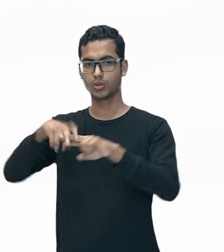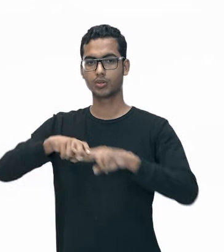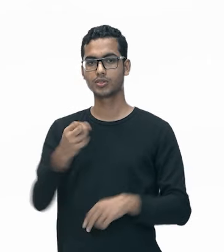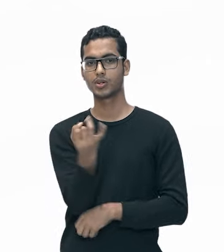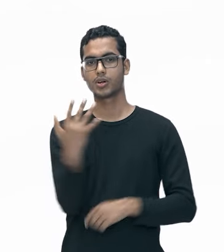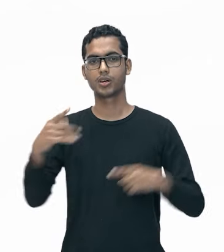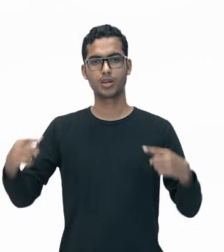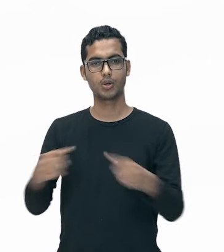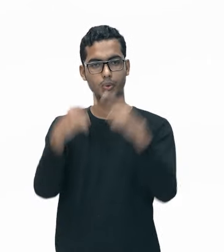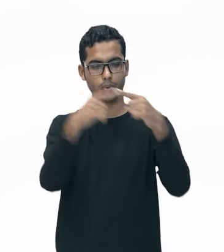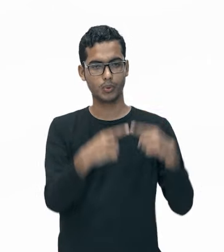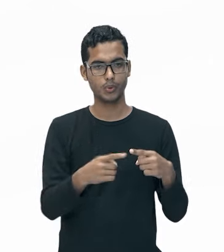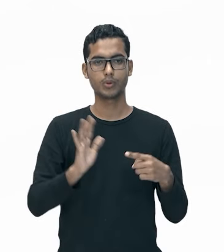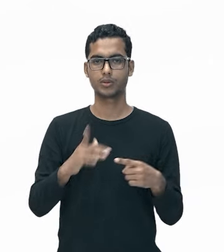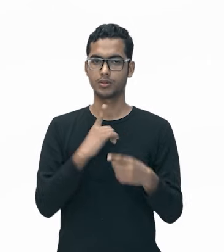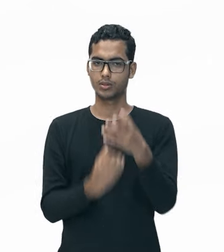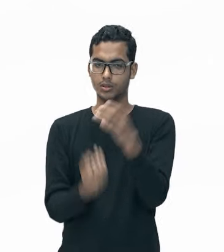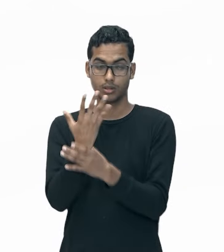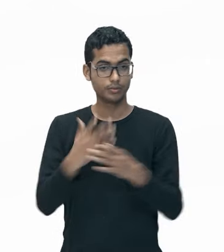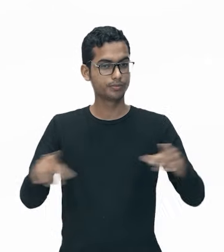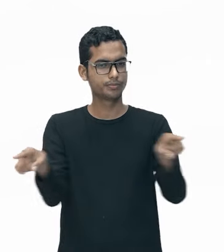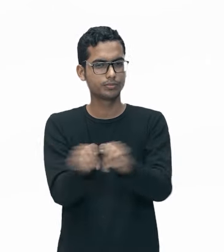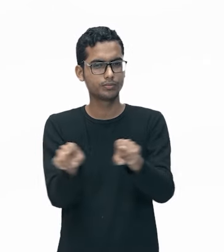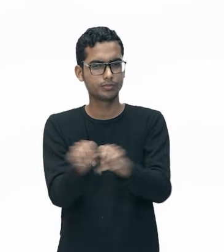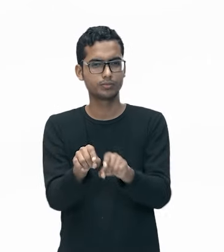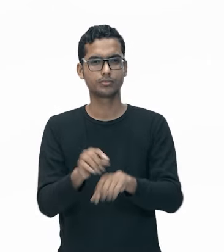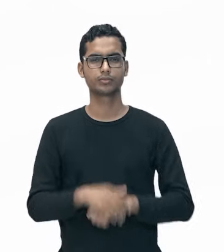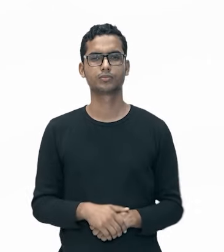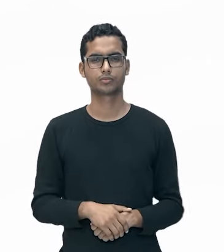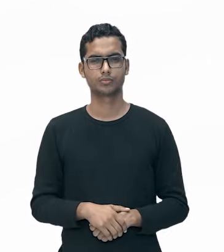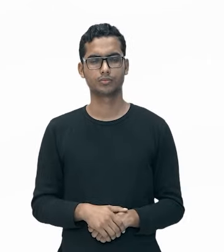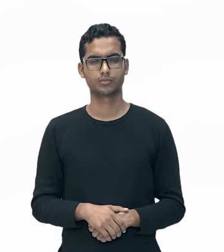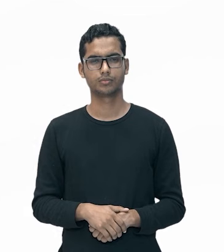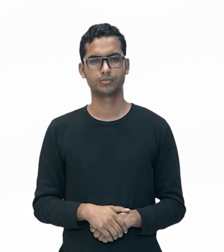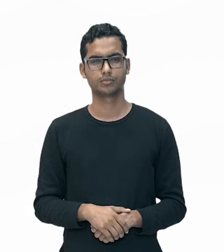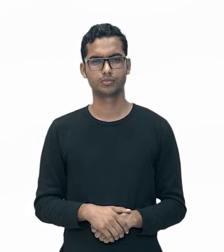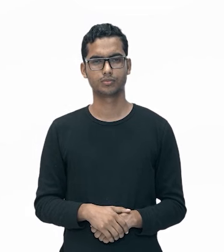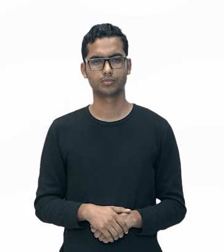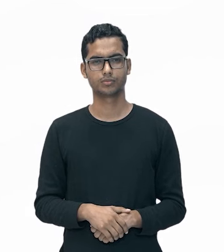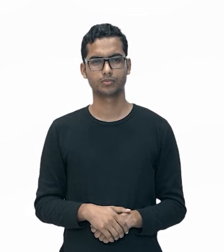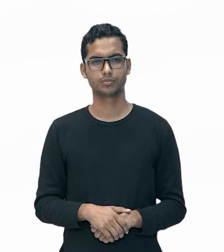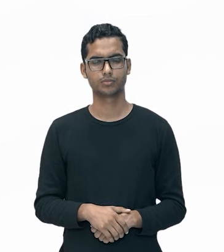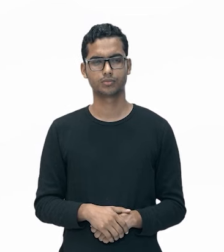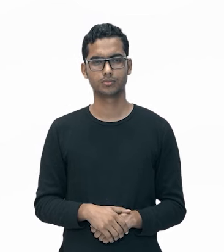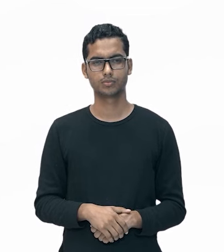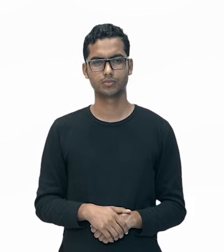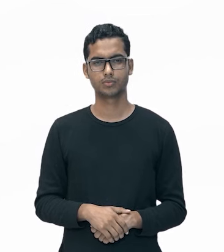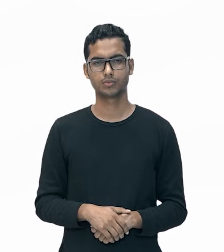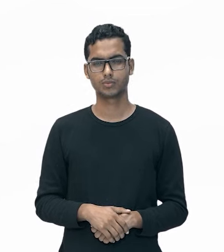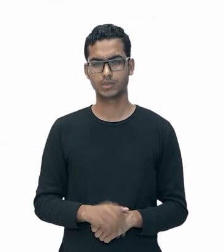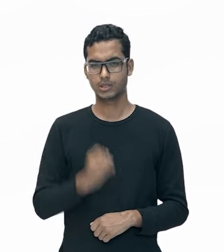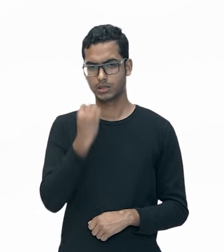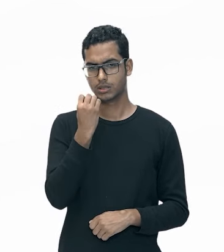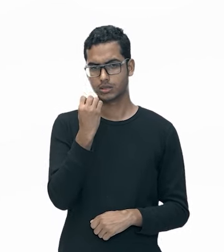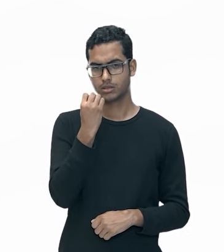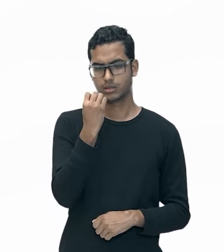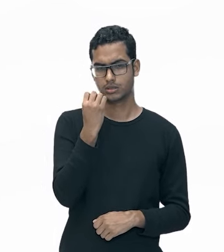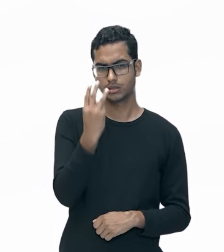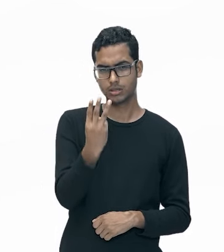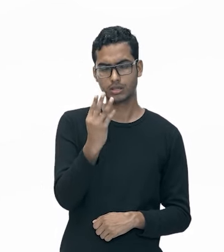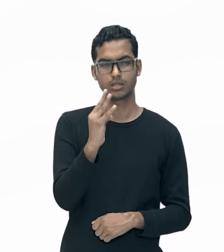ligação que já foi estabelecida nesse carbono TR não tem mais hidrogênios porque as quatro ligações já